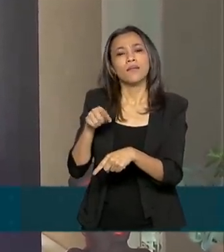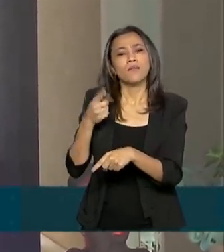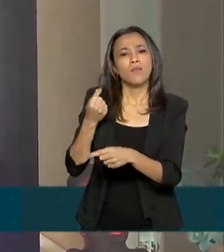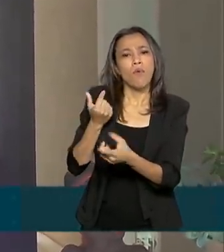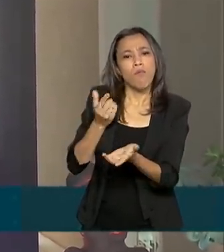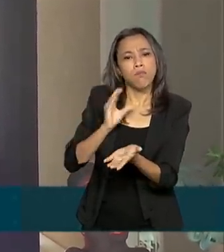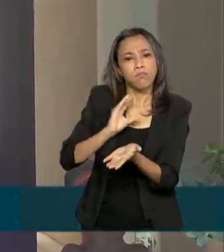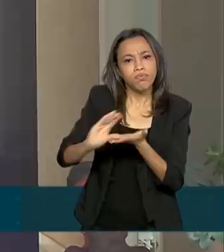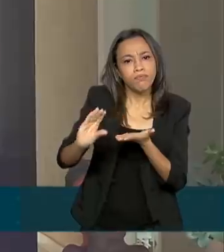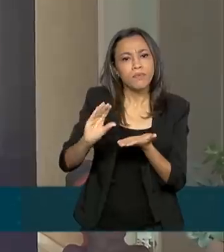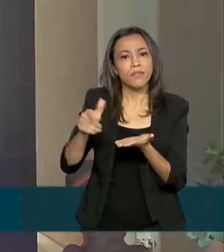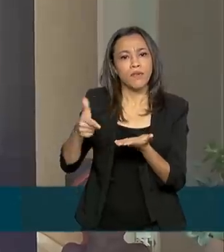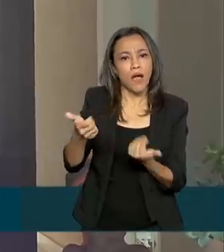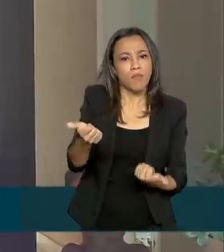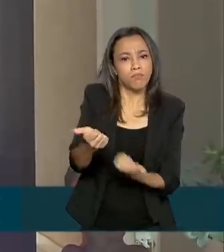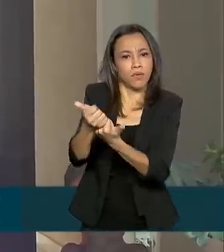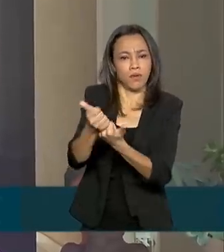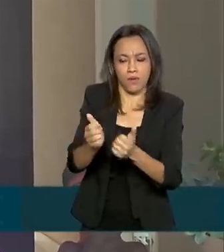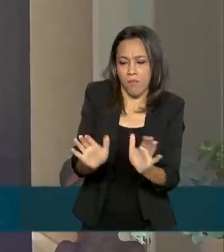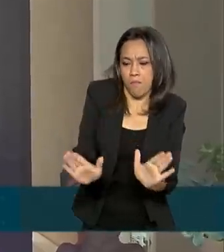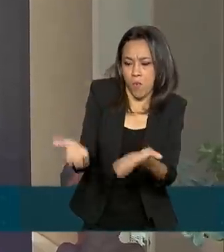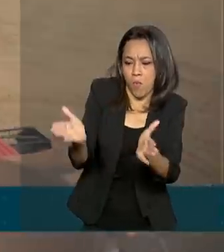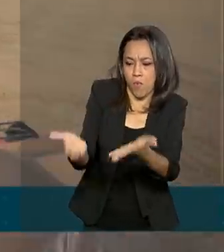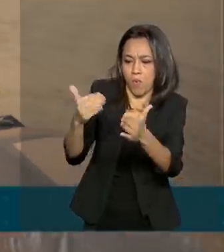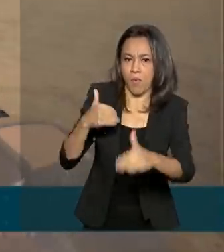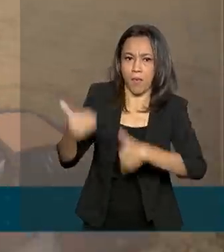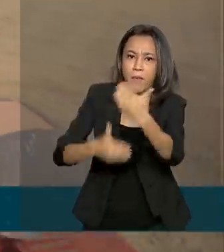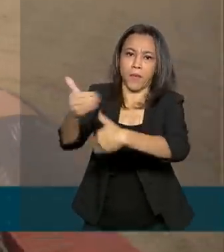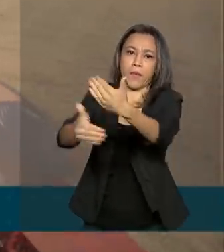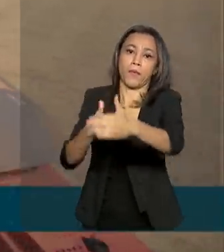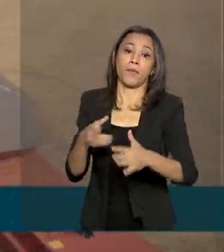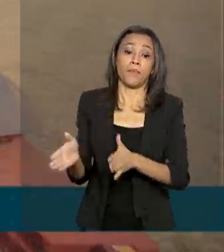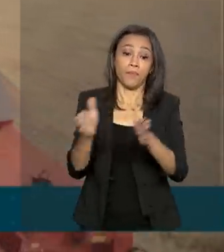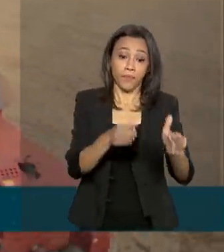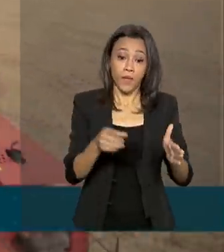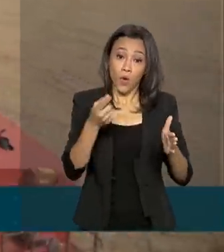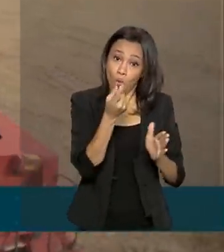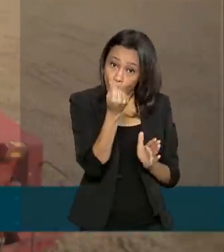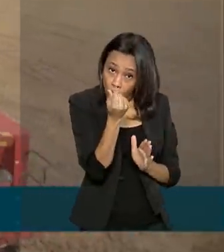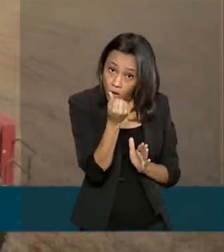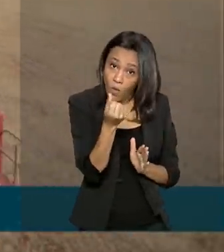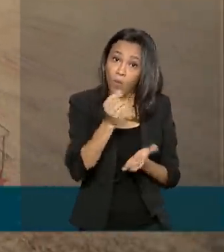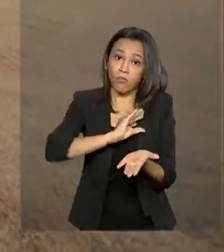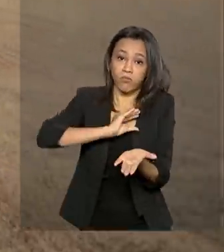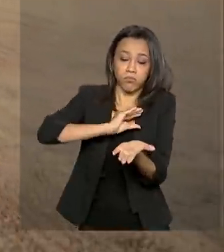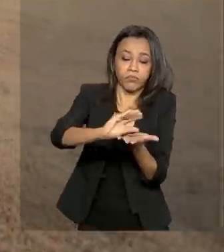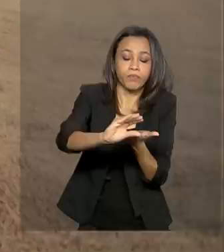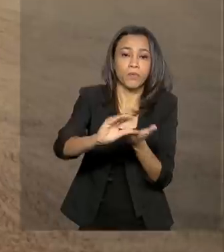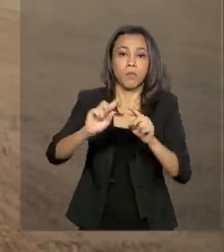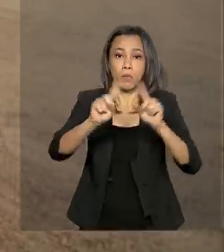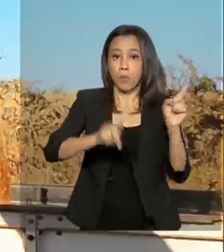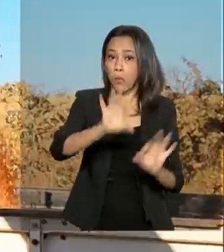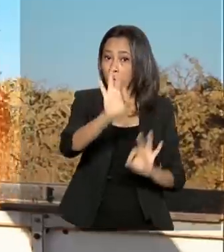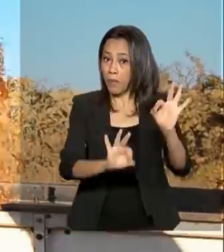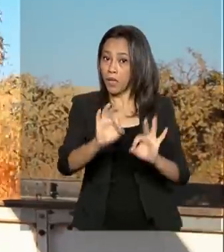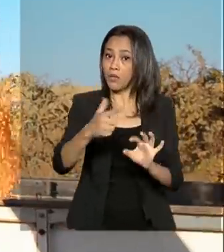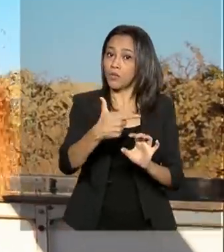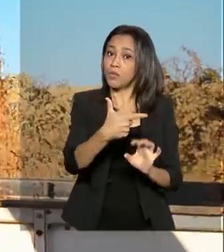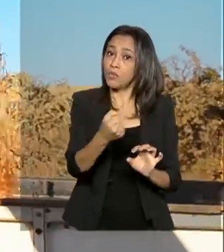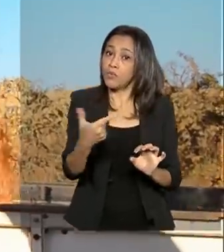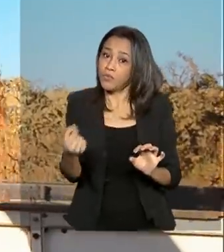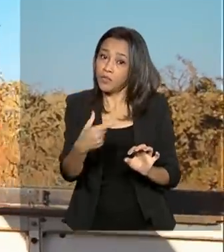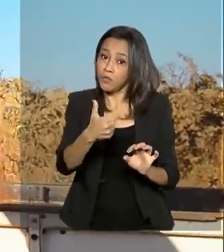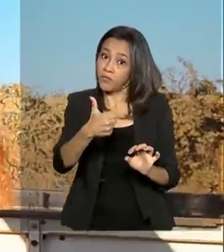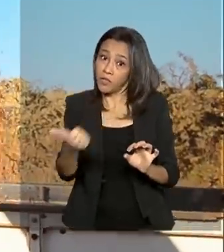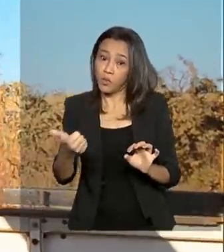liquidez a esse setor tão pujante. O valor destinado ao Plano Safra 2020-2021 é o maior